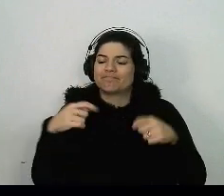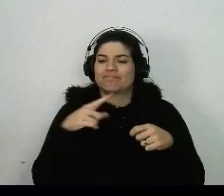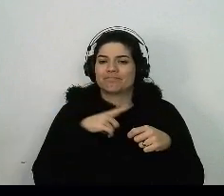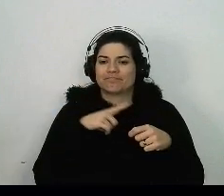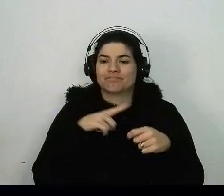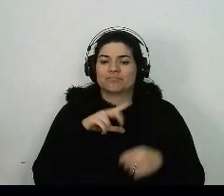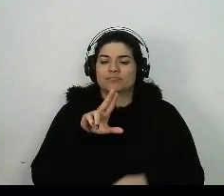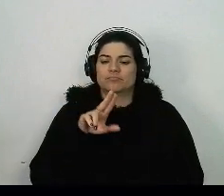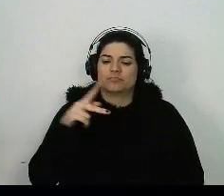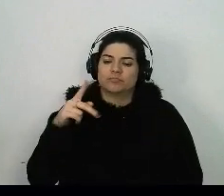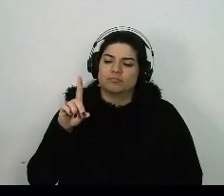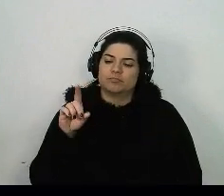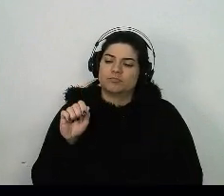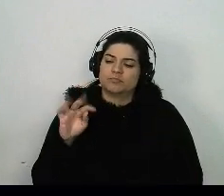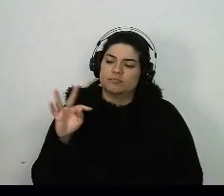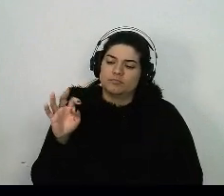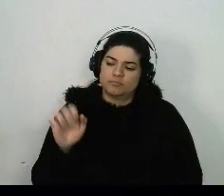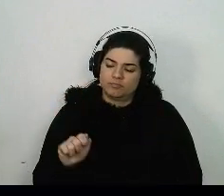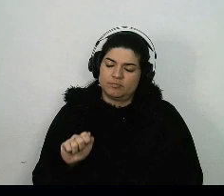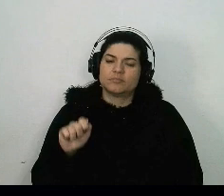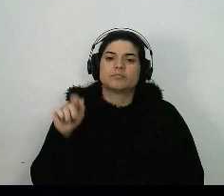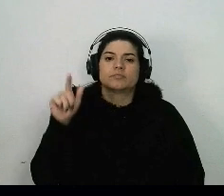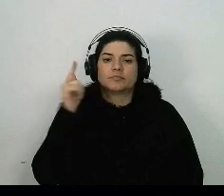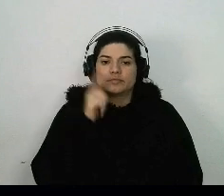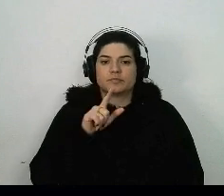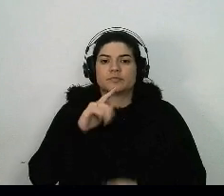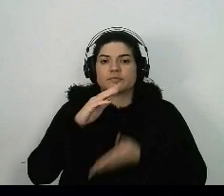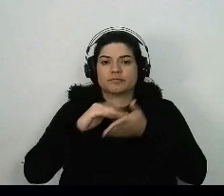para ir eliminando os elementos do array, né?